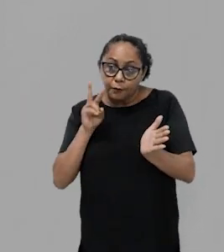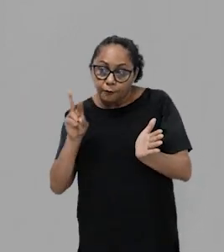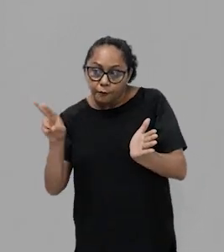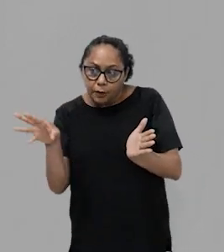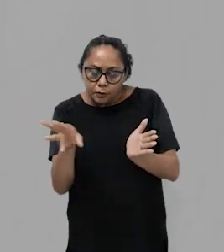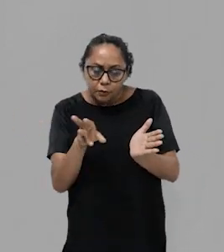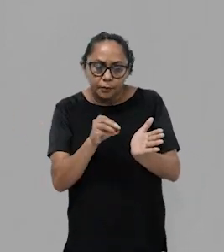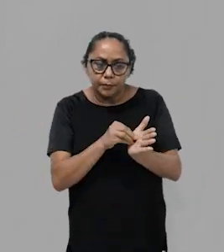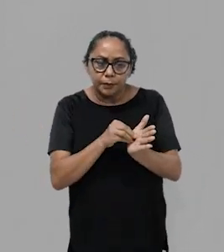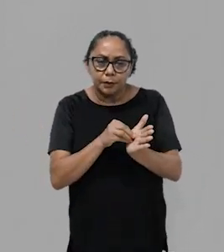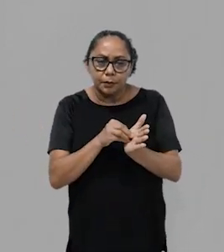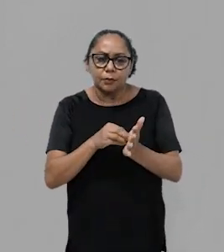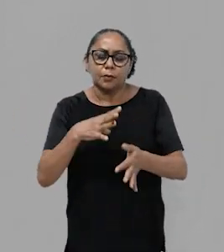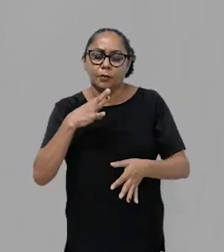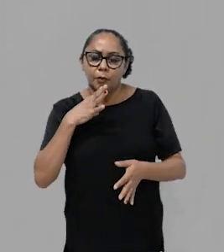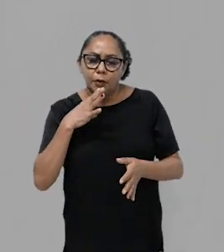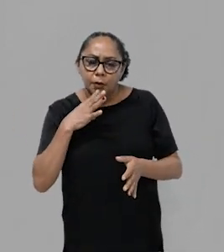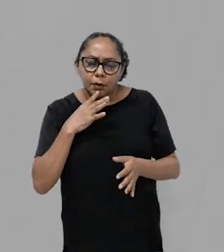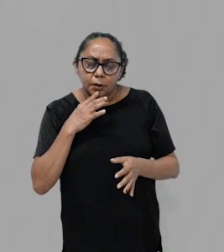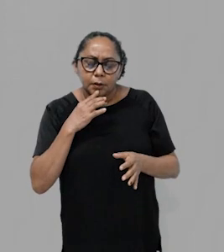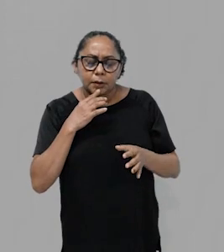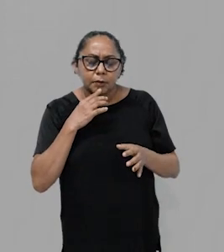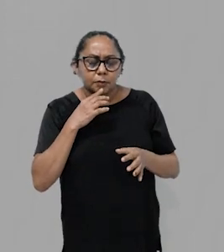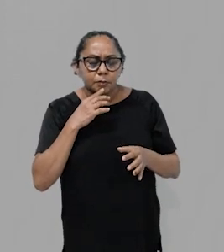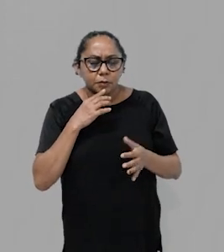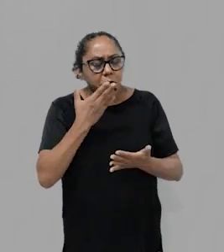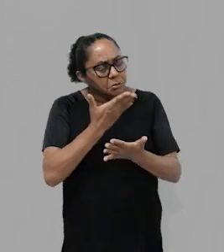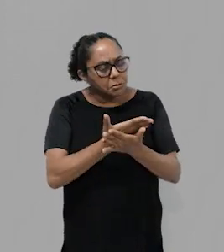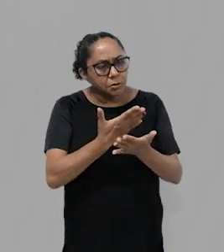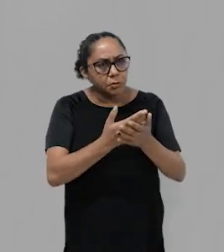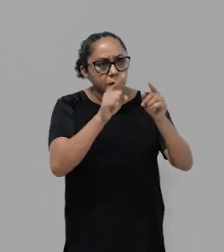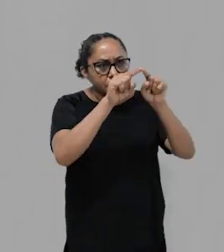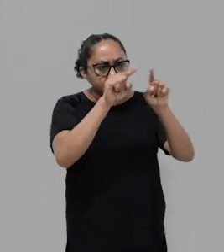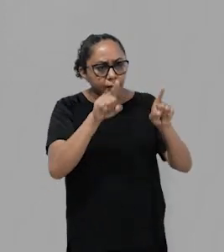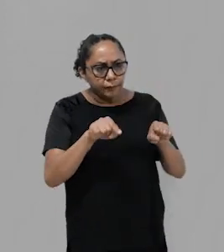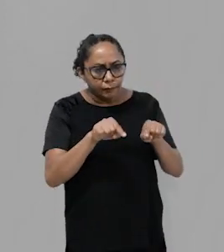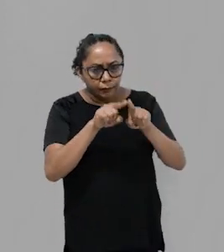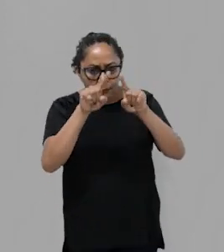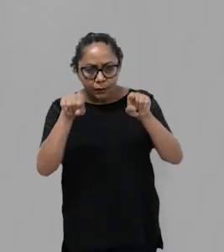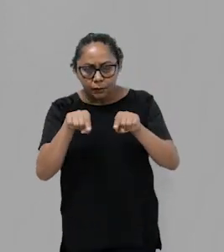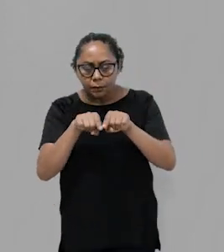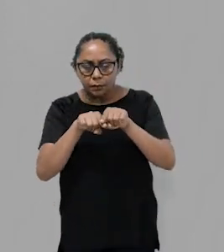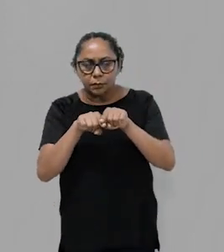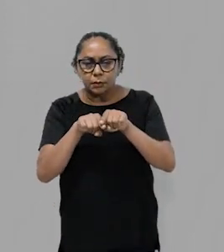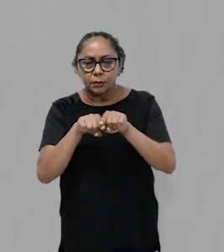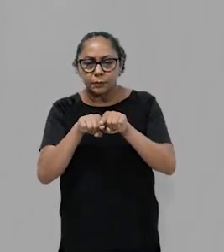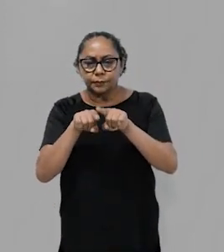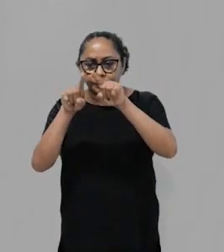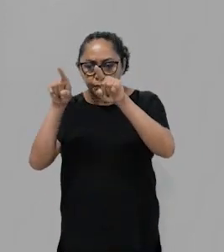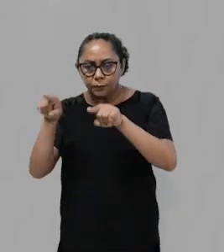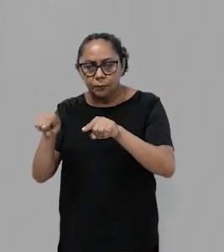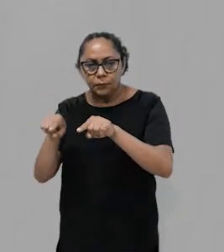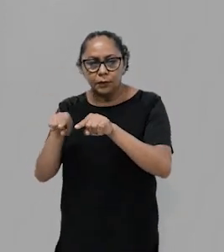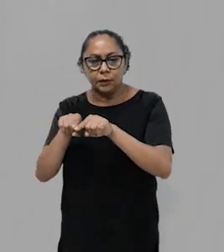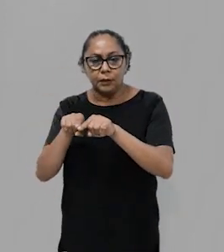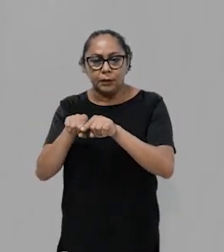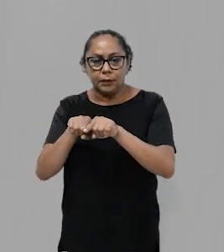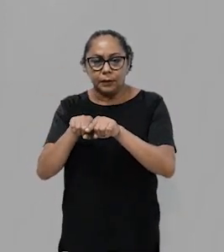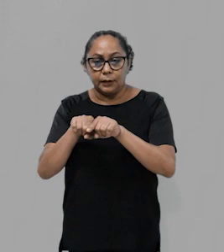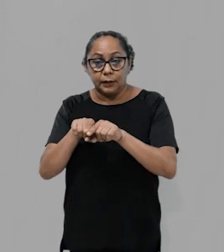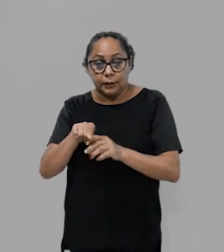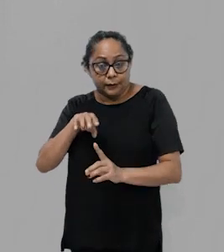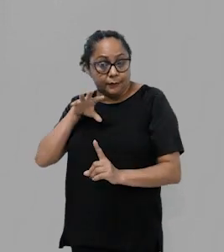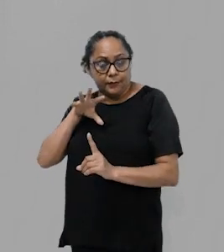isso. O professor já ouviu falar sobre geometria. Ele vai servir de inspiração para um pintor no século XX chamado Pablo Picasso.